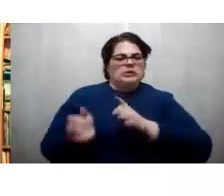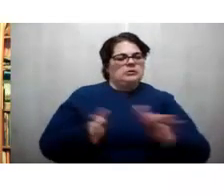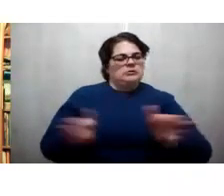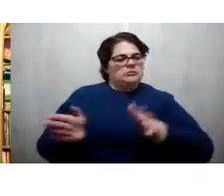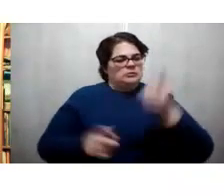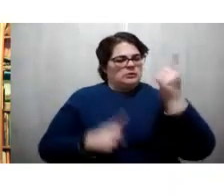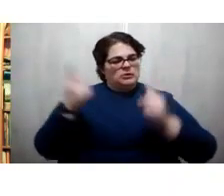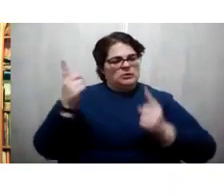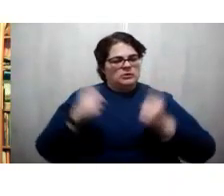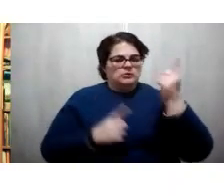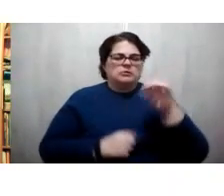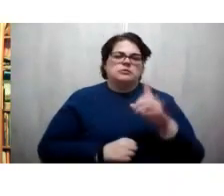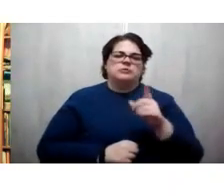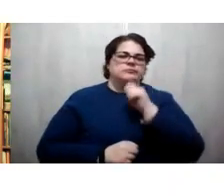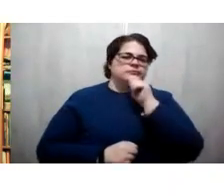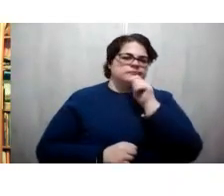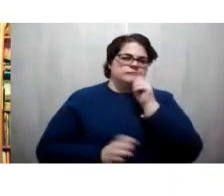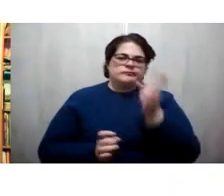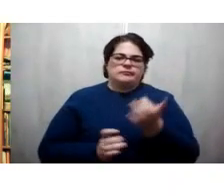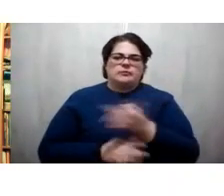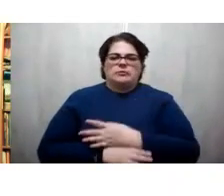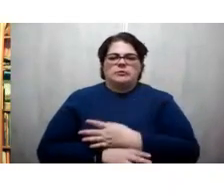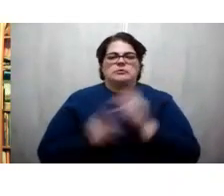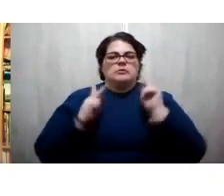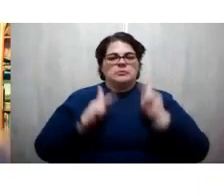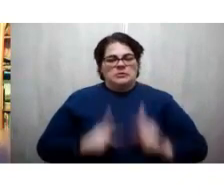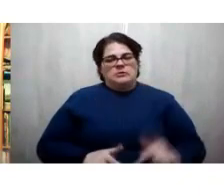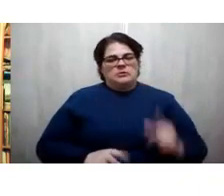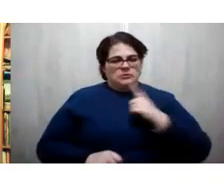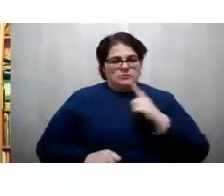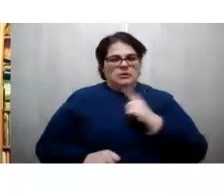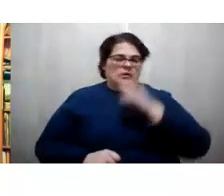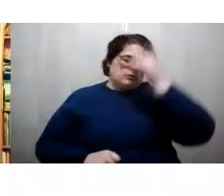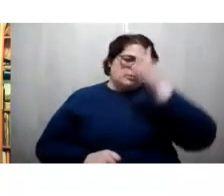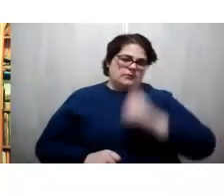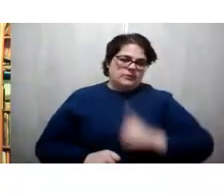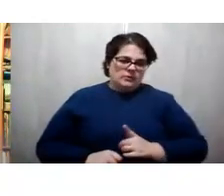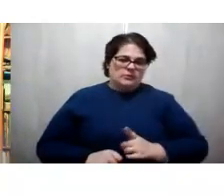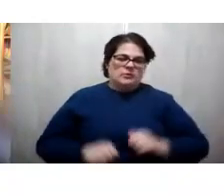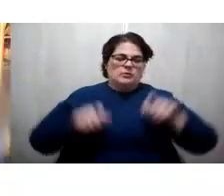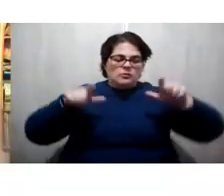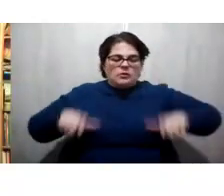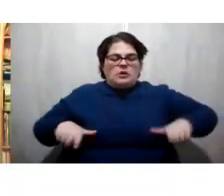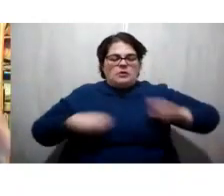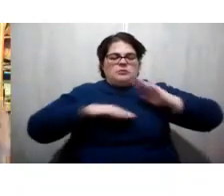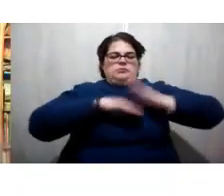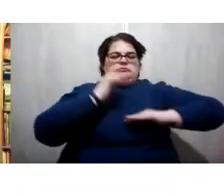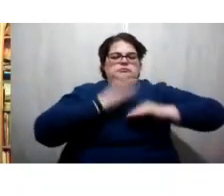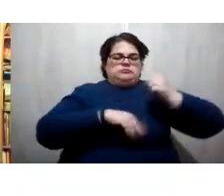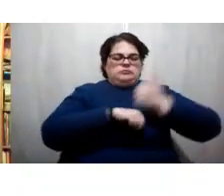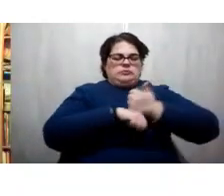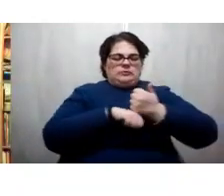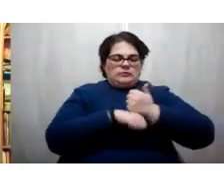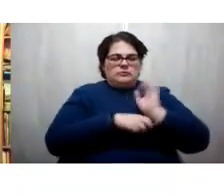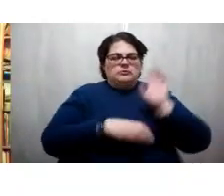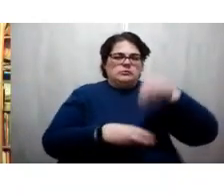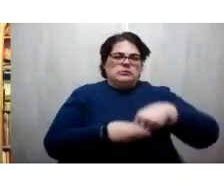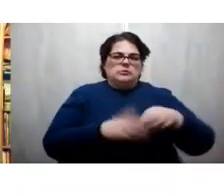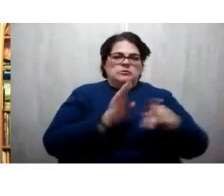foi localizando as pessoas com deficiência, a cabine de audiodescrição, dentro do camarote da